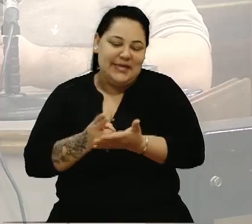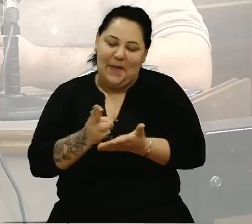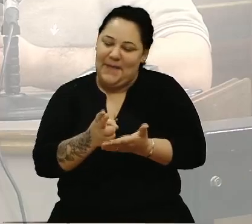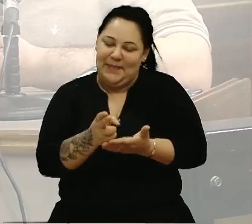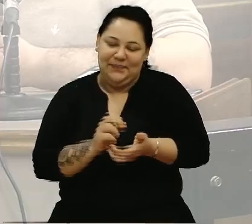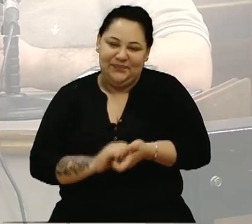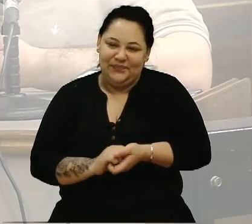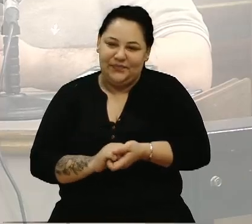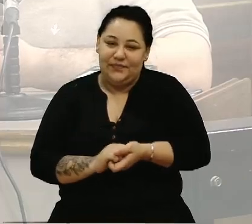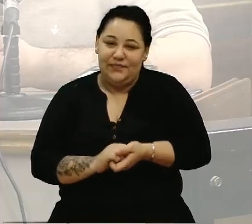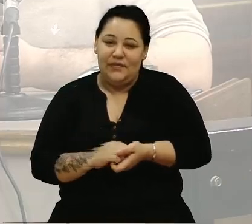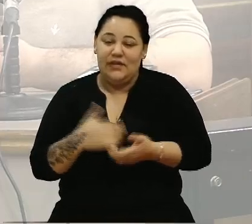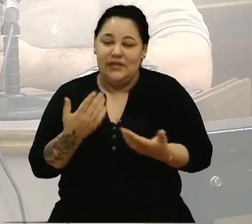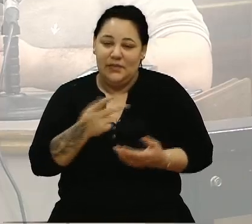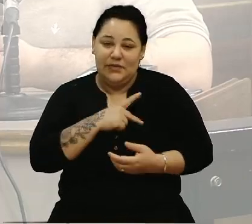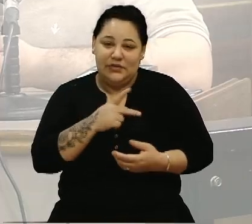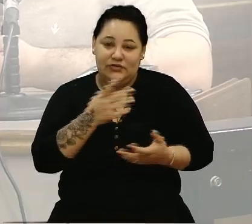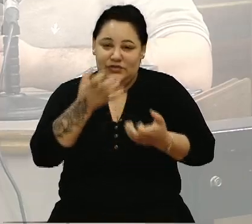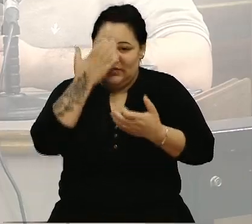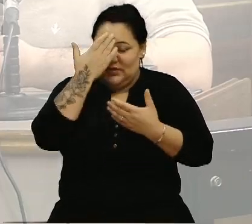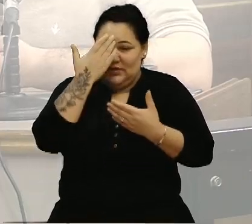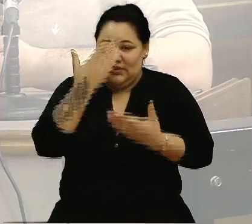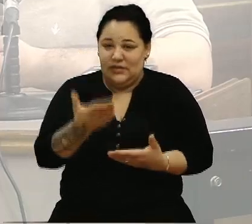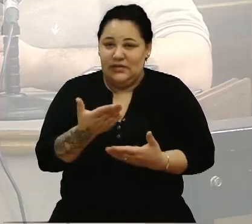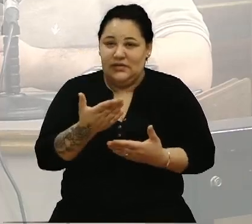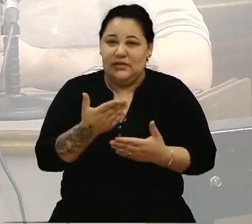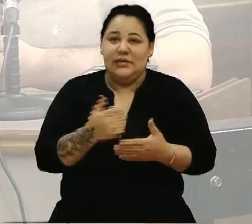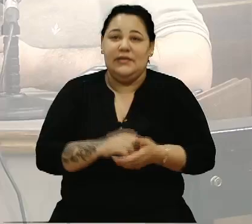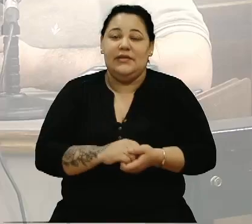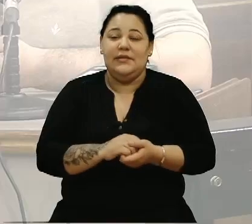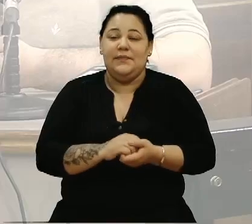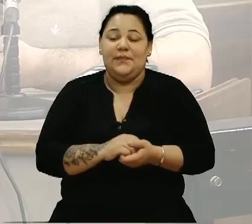presidente, gostaria de agradecer primeiramente a presença